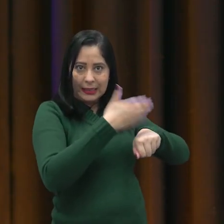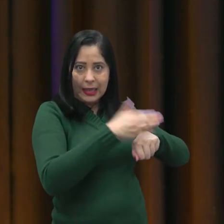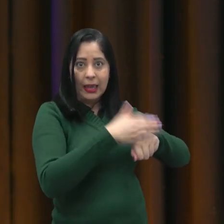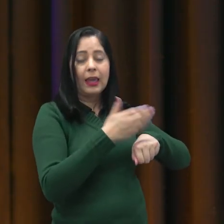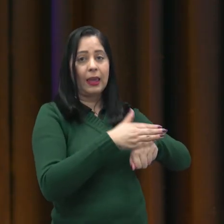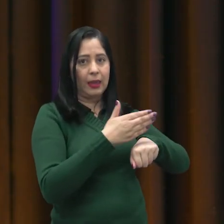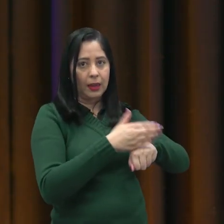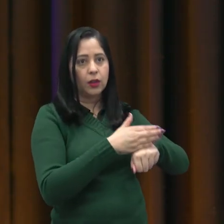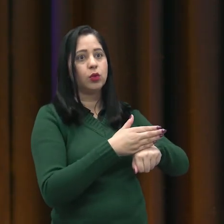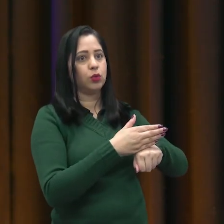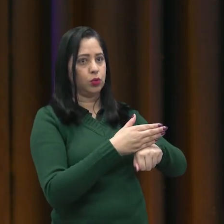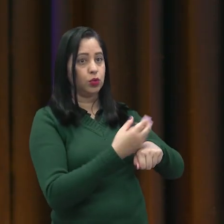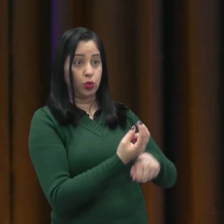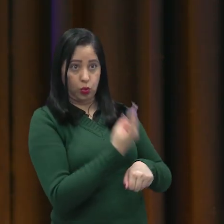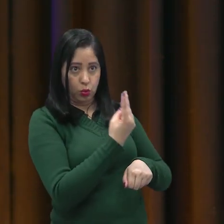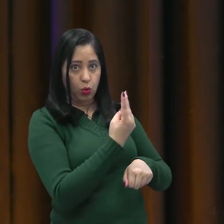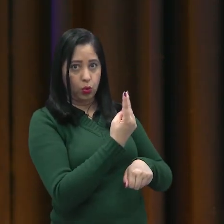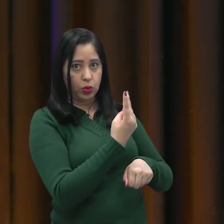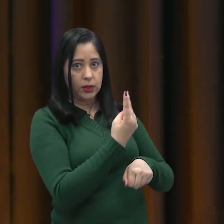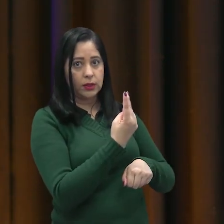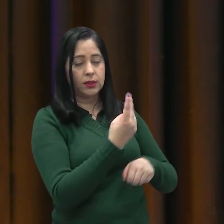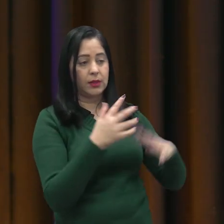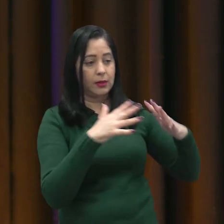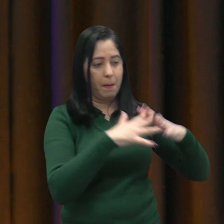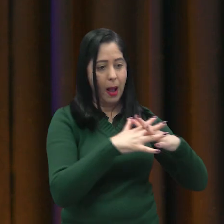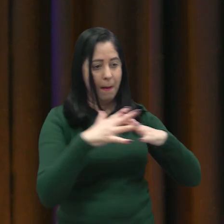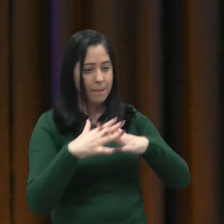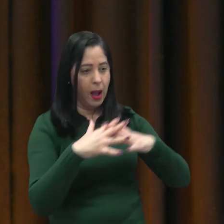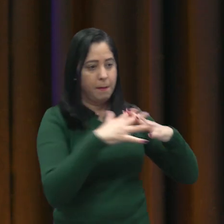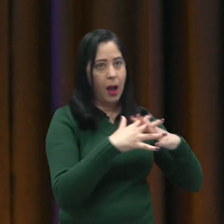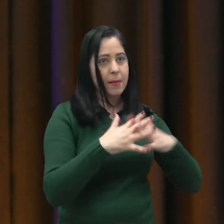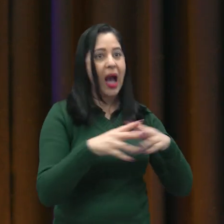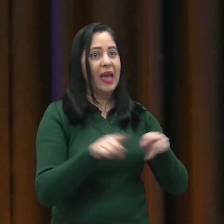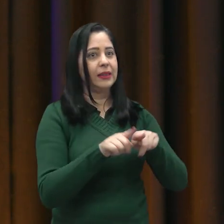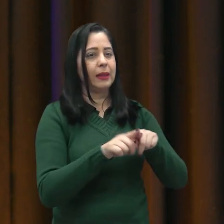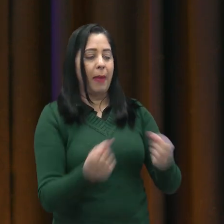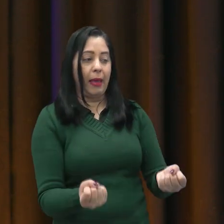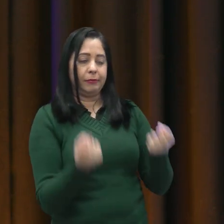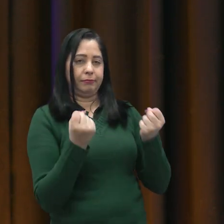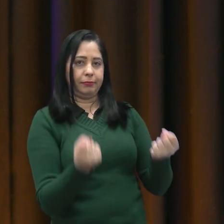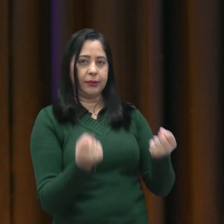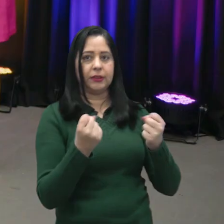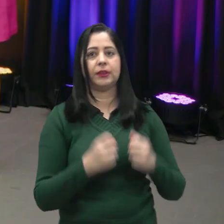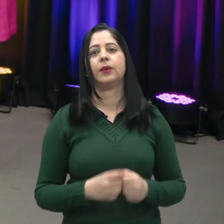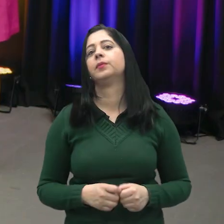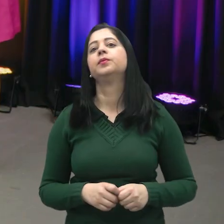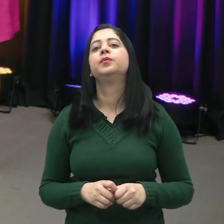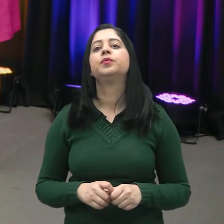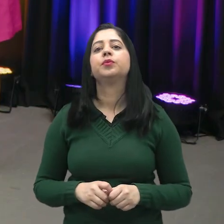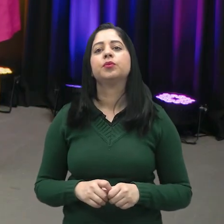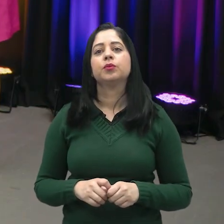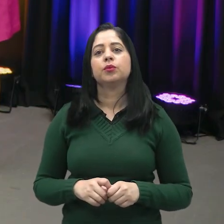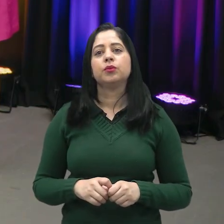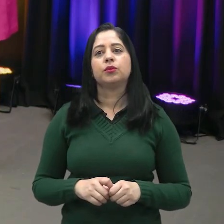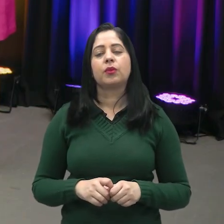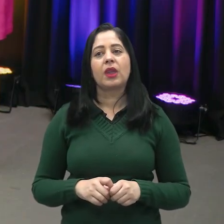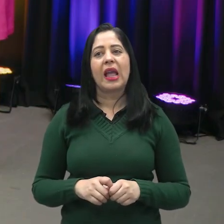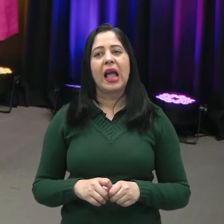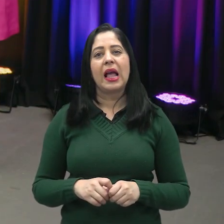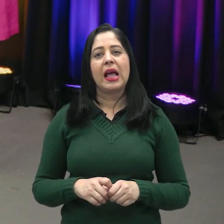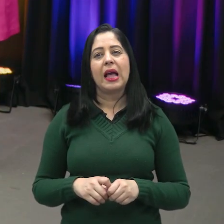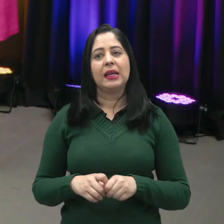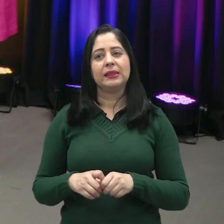treino, 2 treinos técnicos, né, no tatame e um de preparação física, né. Certo. E tem algum outro acompanhamento de alguns